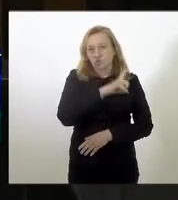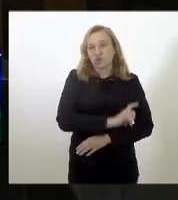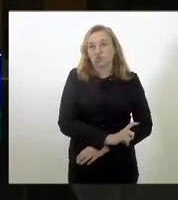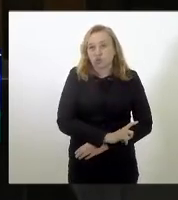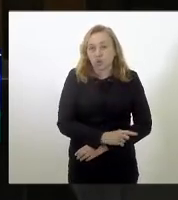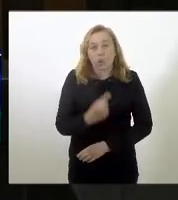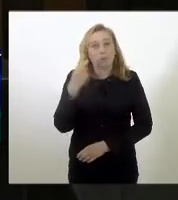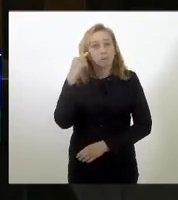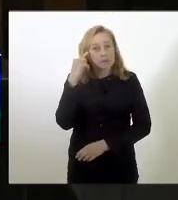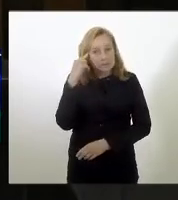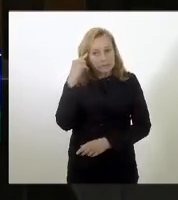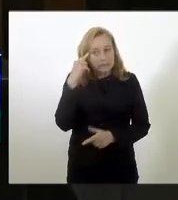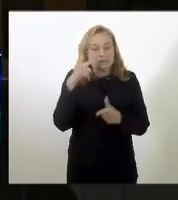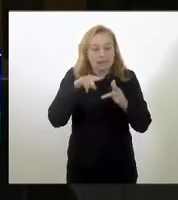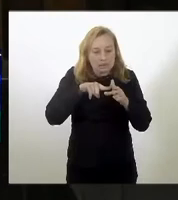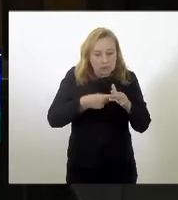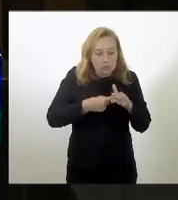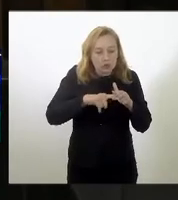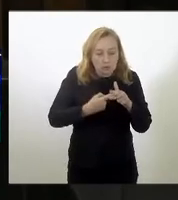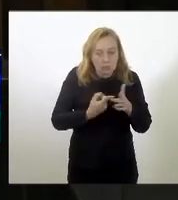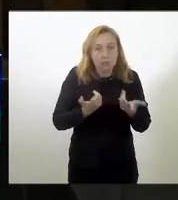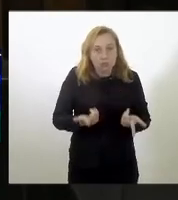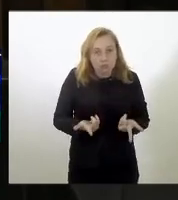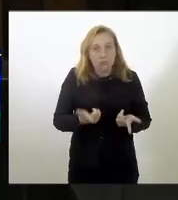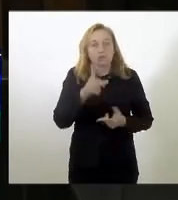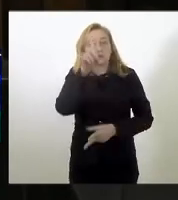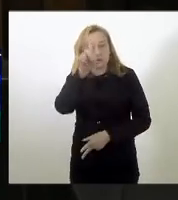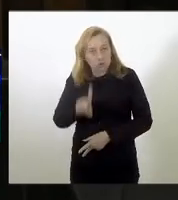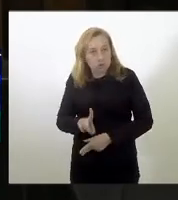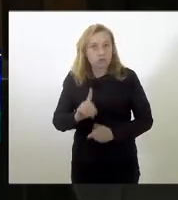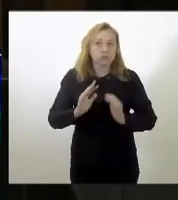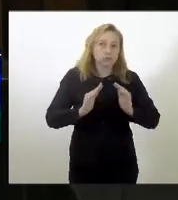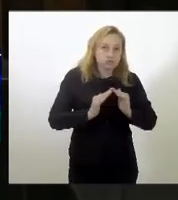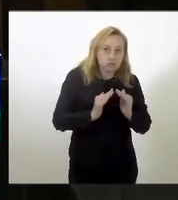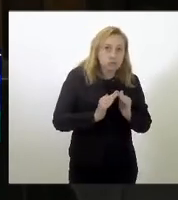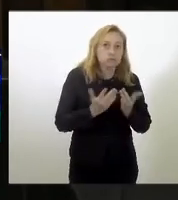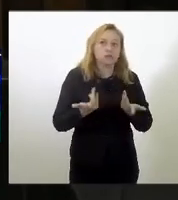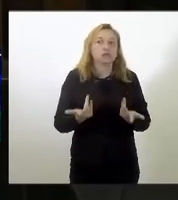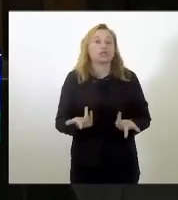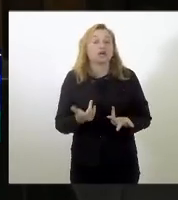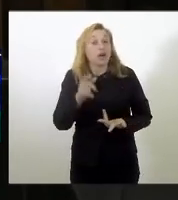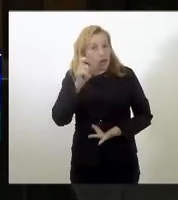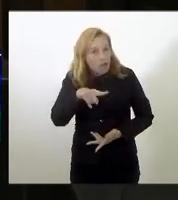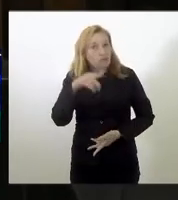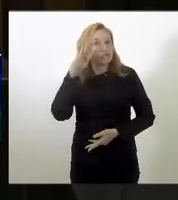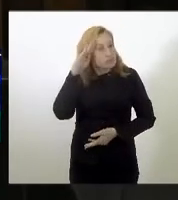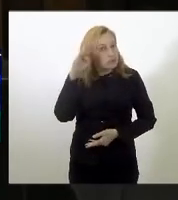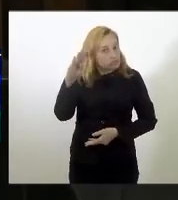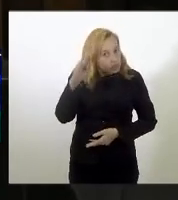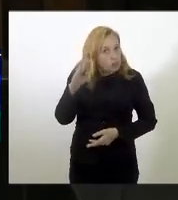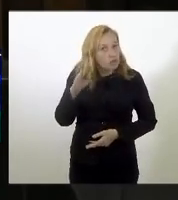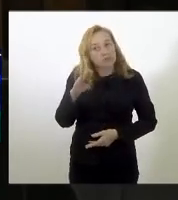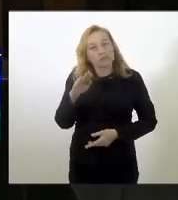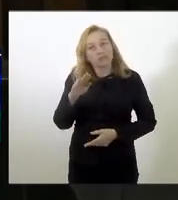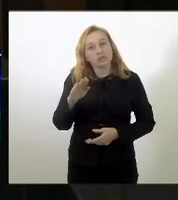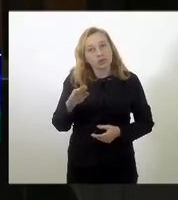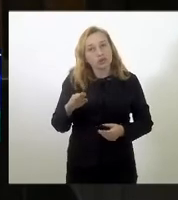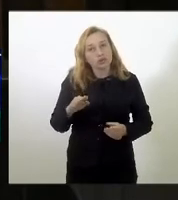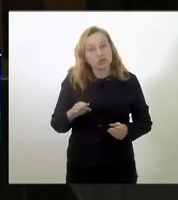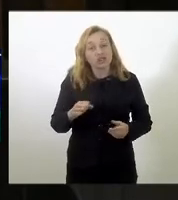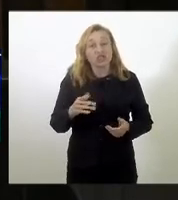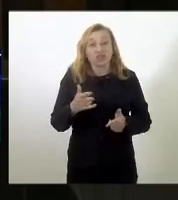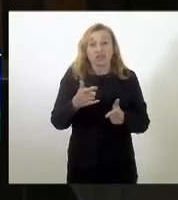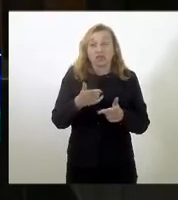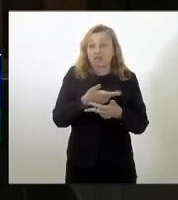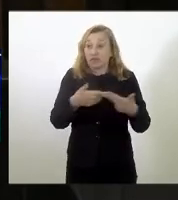a regularização fundiária, o direito à moradia, né, é fundamental para enfrentar boa parte dos